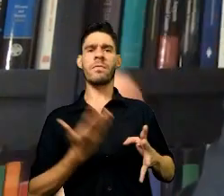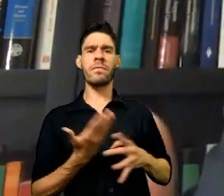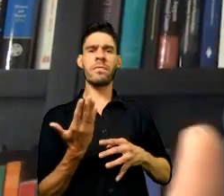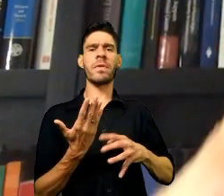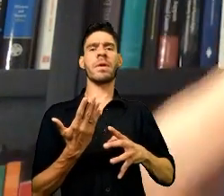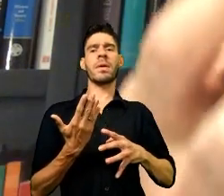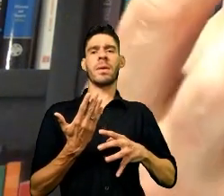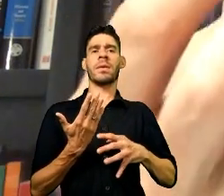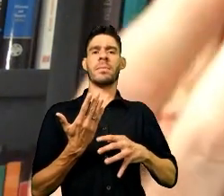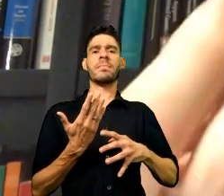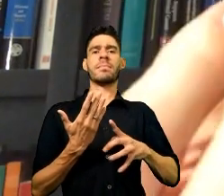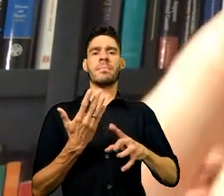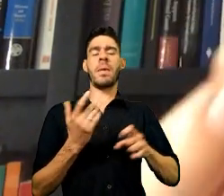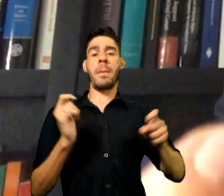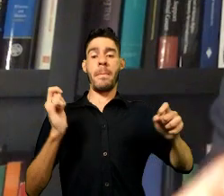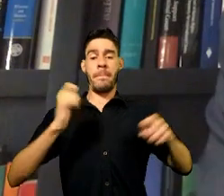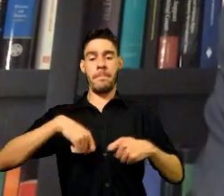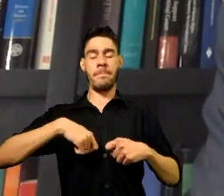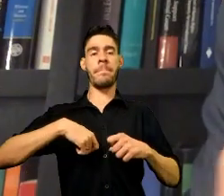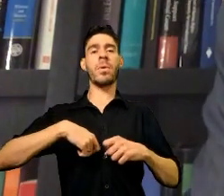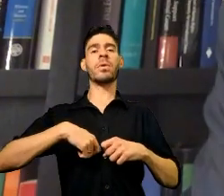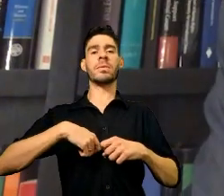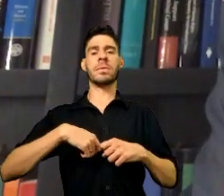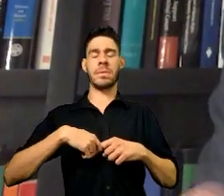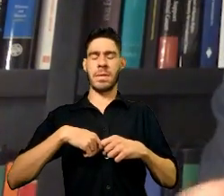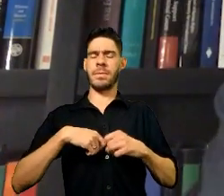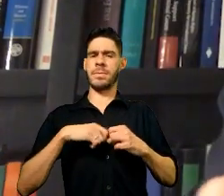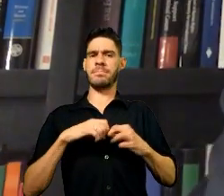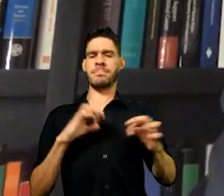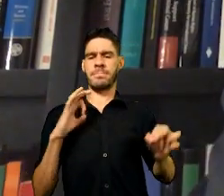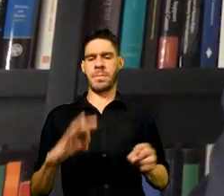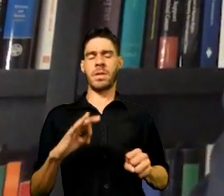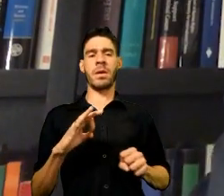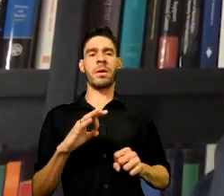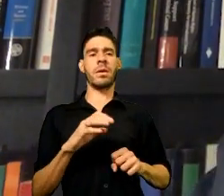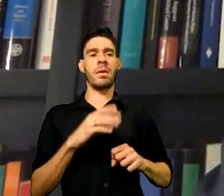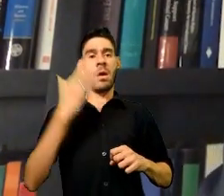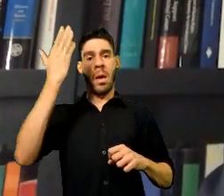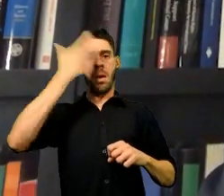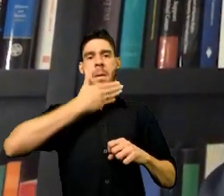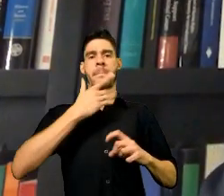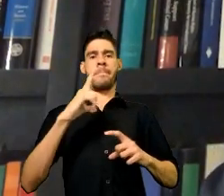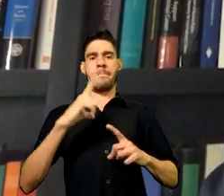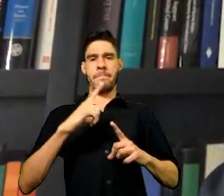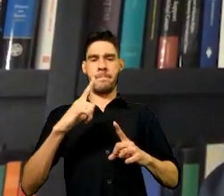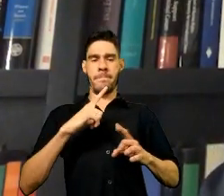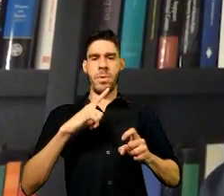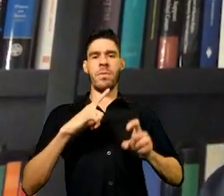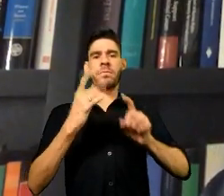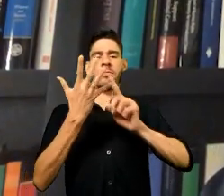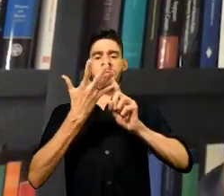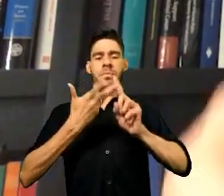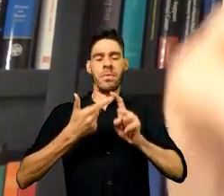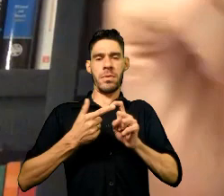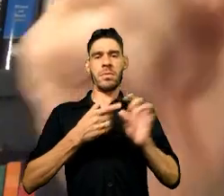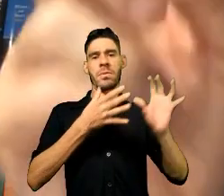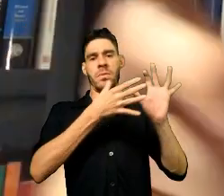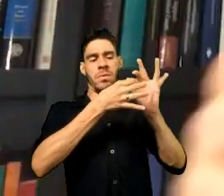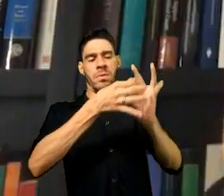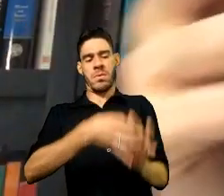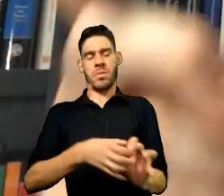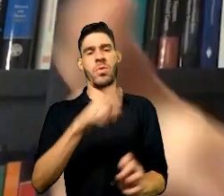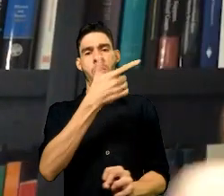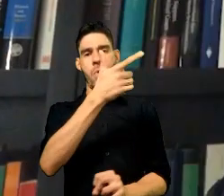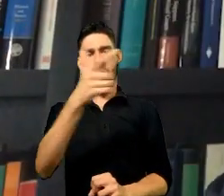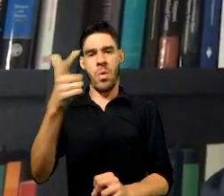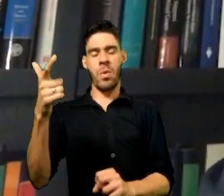da validade do poder persuasivo que esta prova tem no